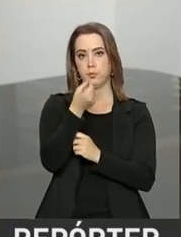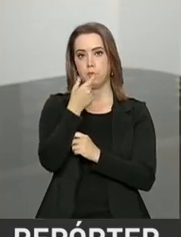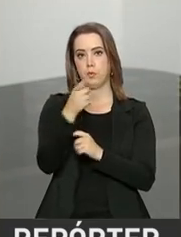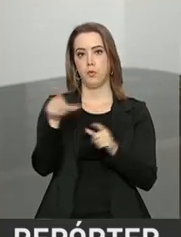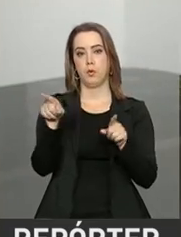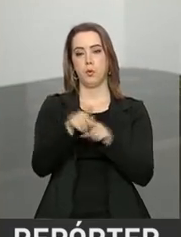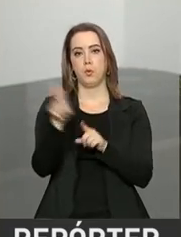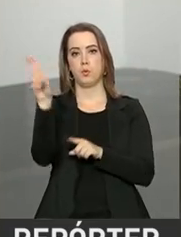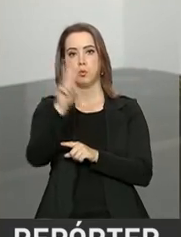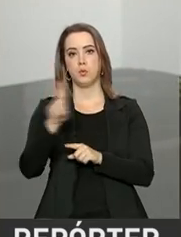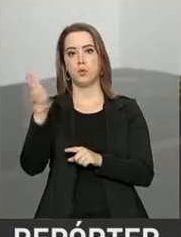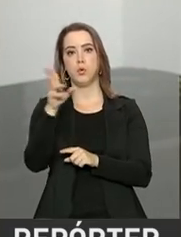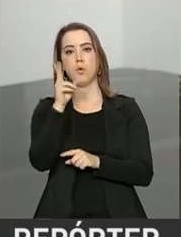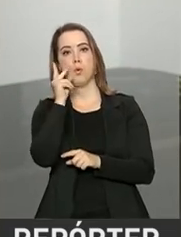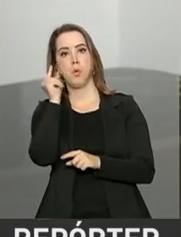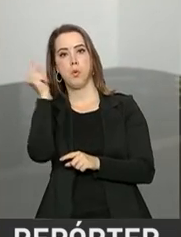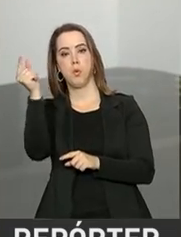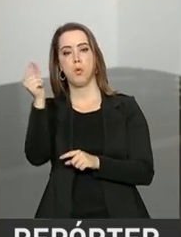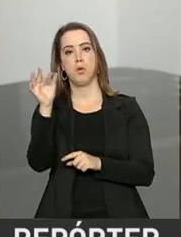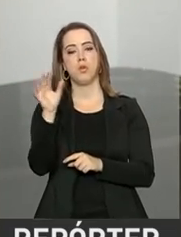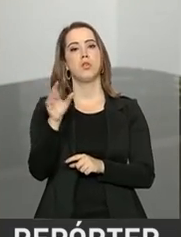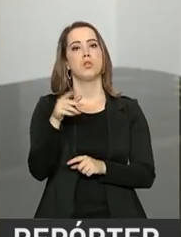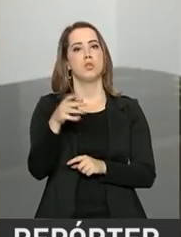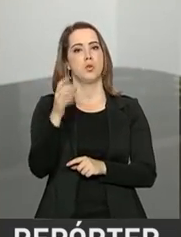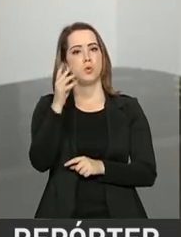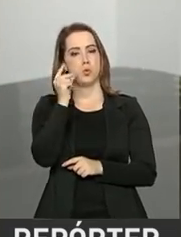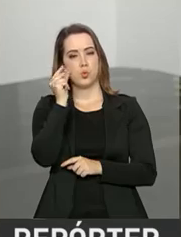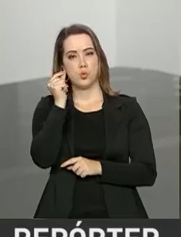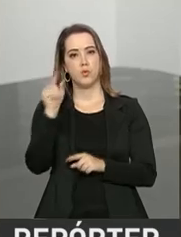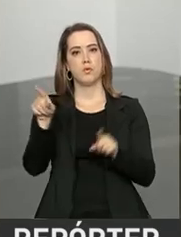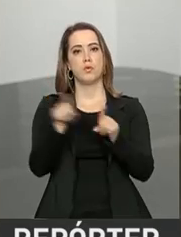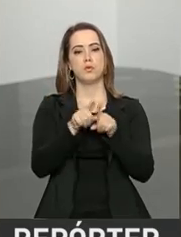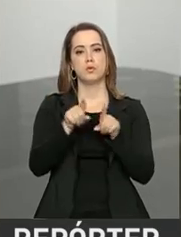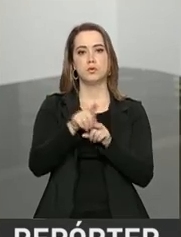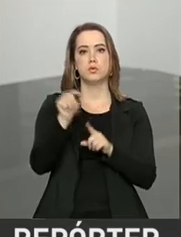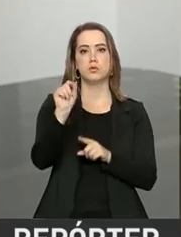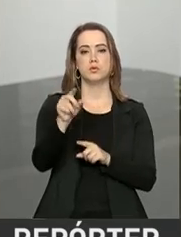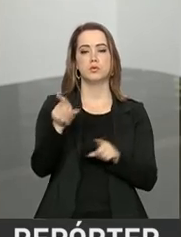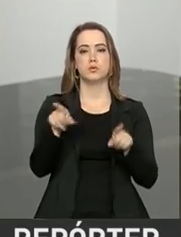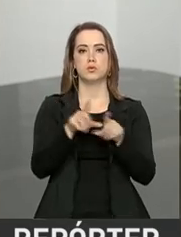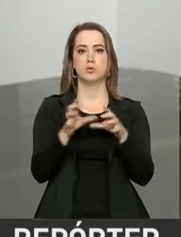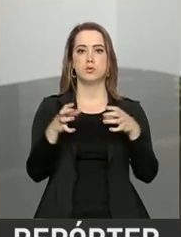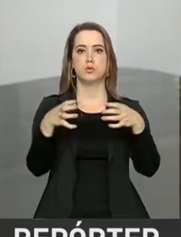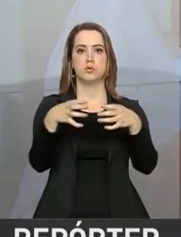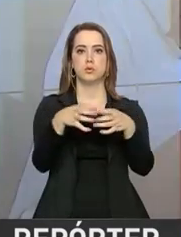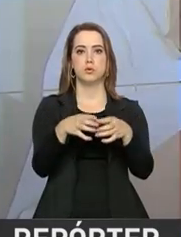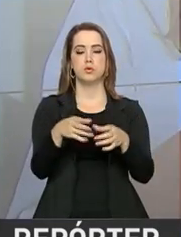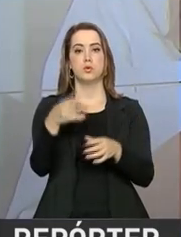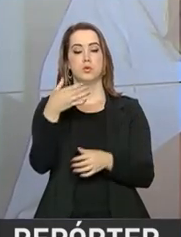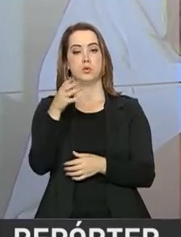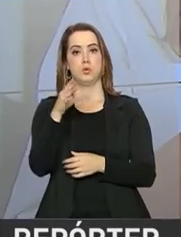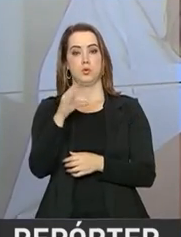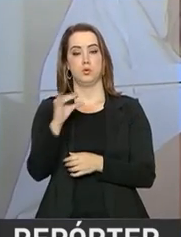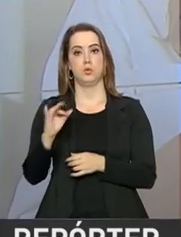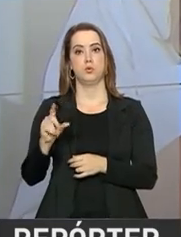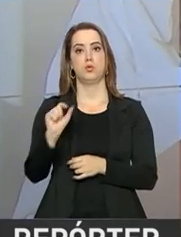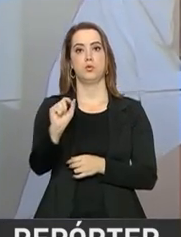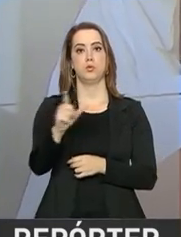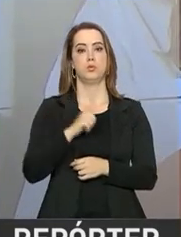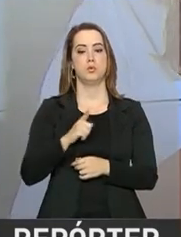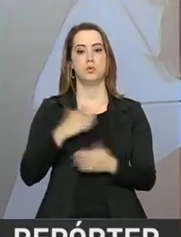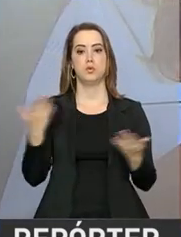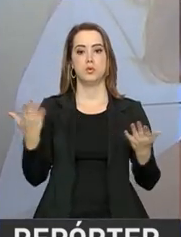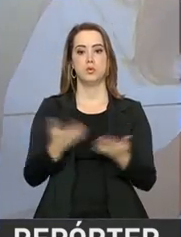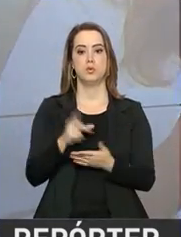Ceará de Fortaleza e pelo centro de inovação e ensaios pré-clínicos Leandro obrigado Natália pelas suas